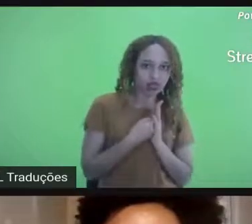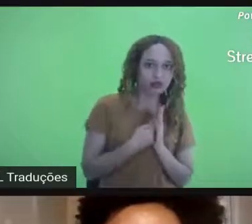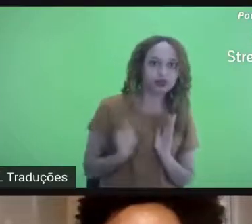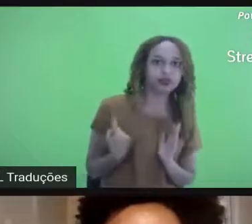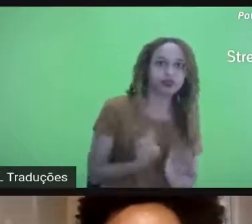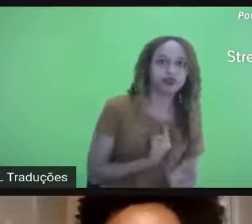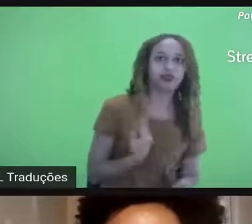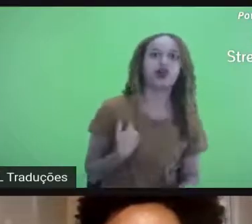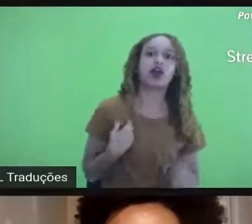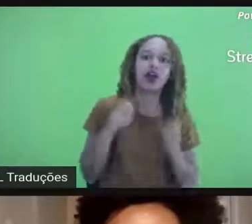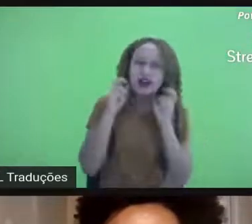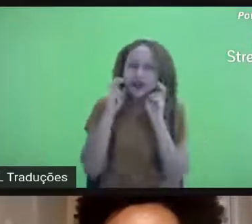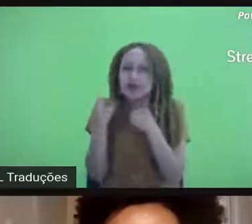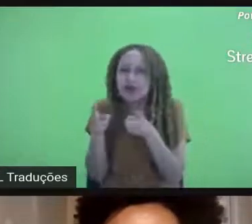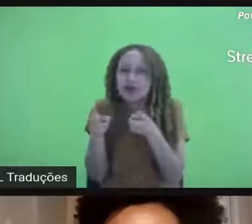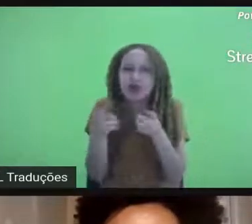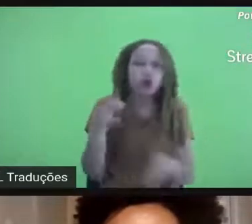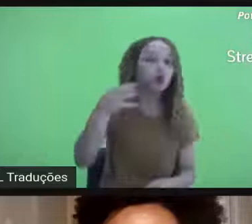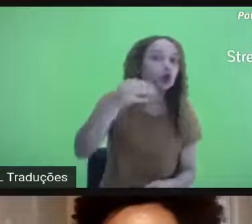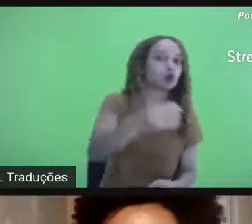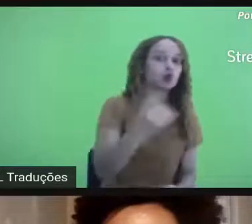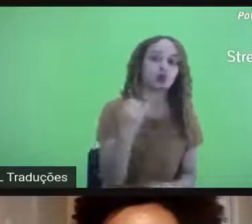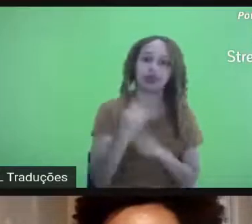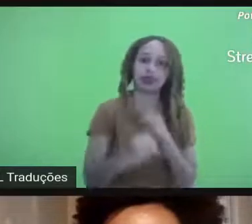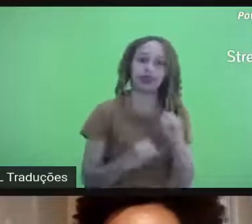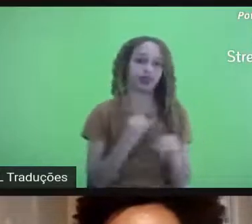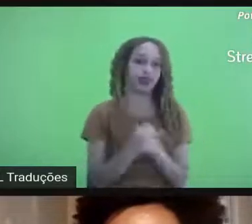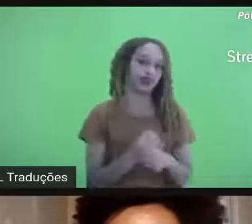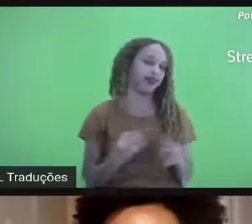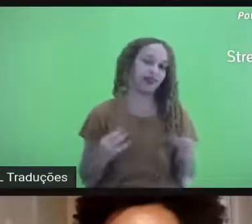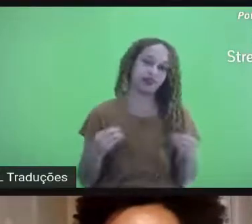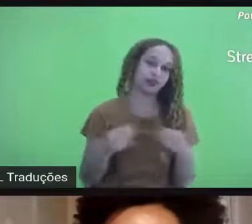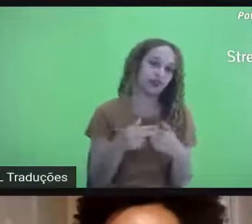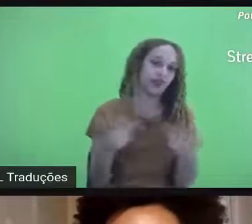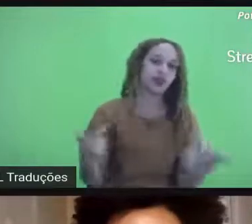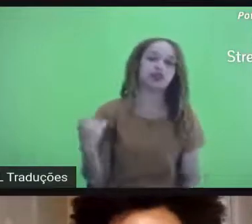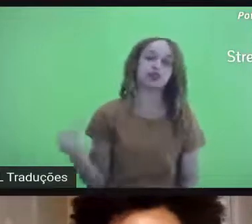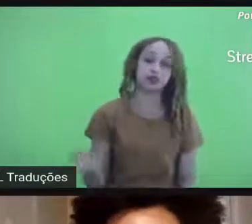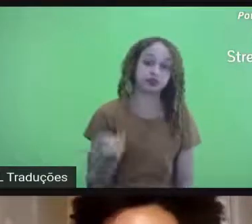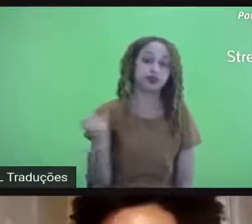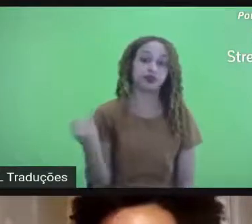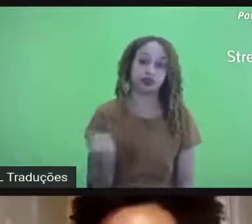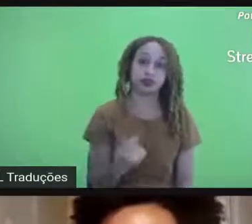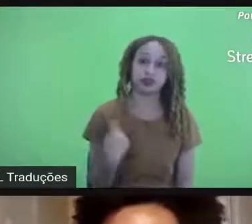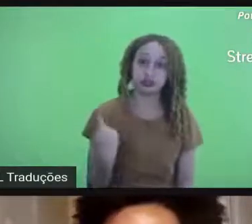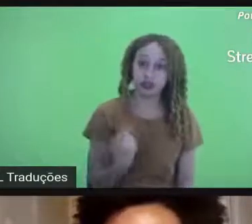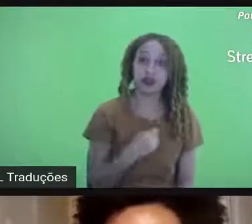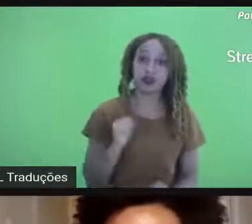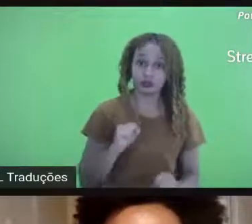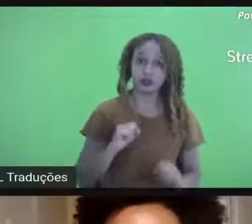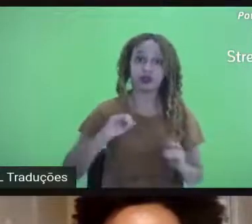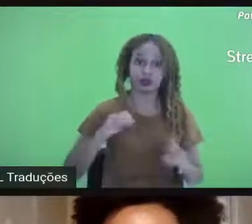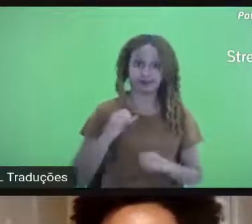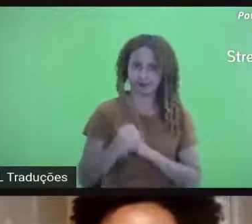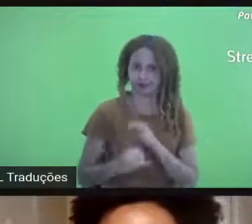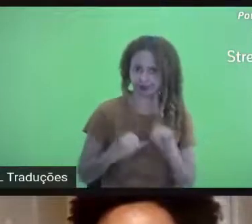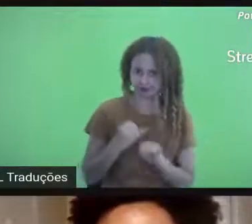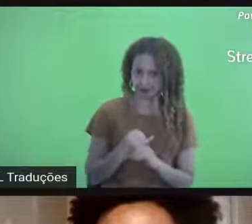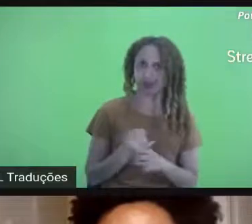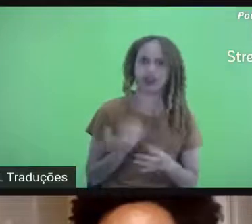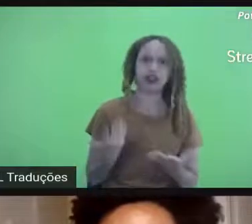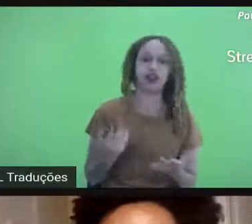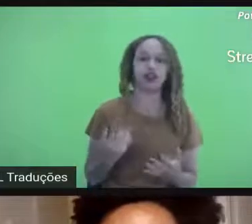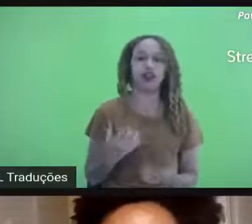eu acompanho tudo na internet, eu acompanho todas as coisas, eu acho importante que a gente esteja conectado, gostando ou